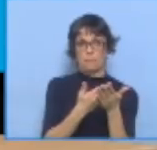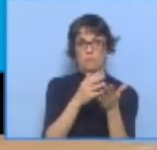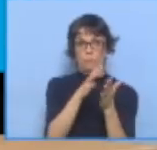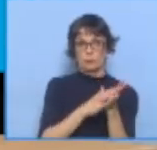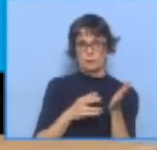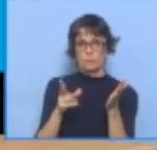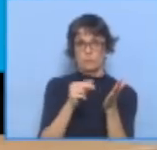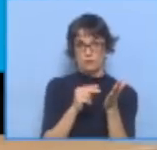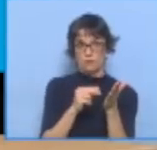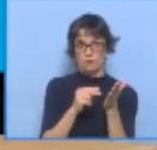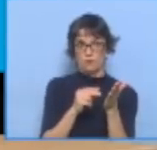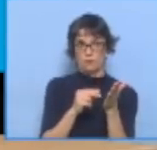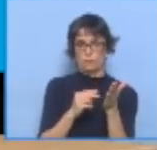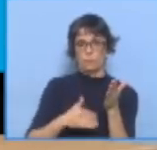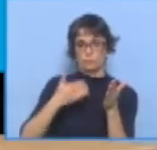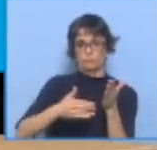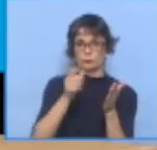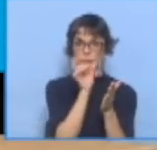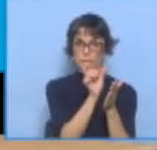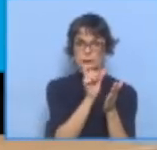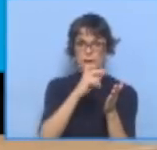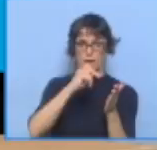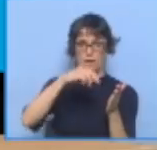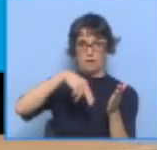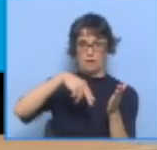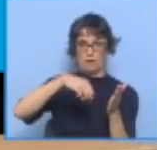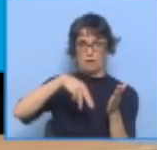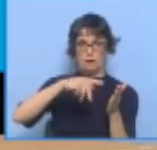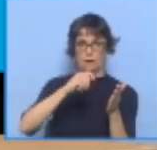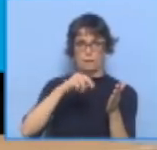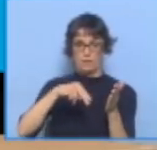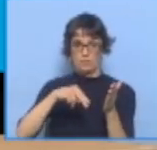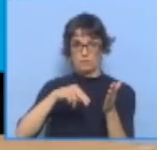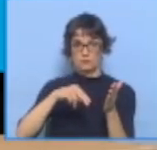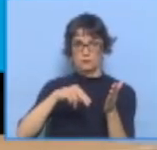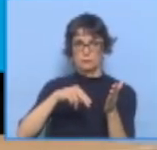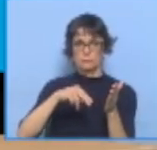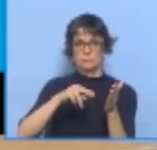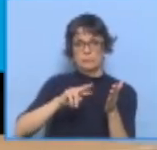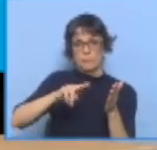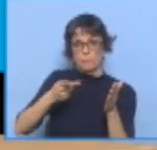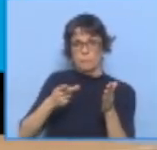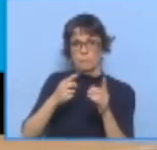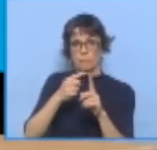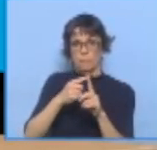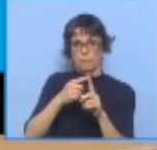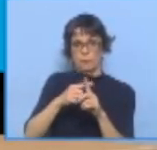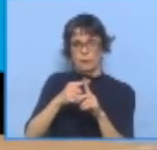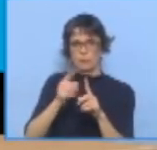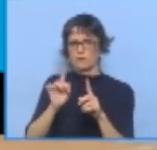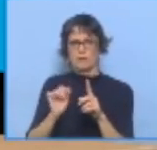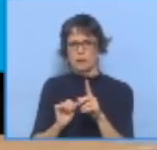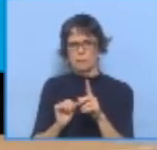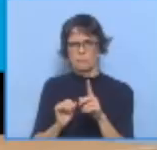não traduziram o Amen hebraico para um termo correspondente em grego. O que significava que eles próprios reconheceram que